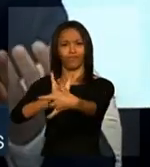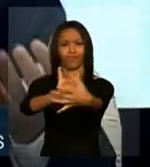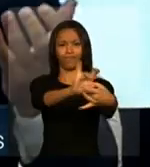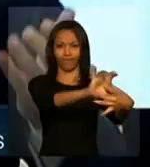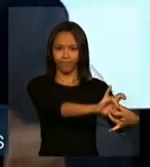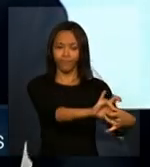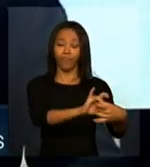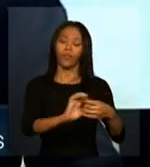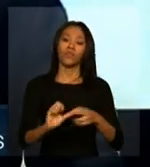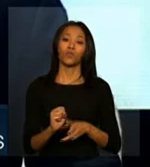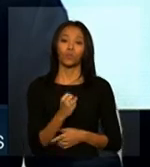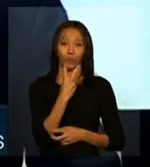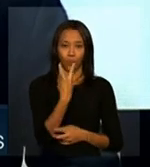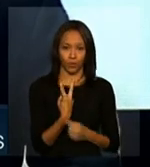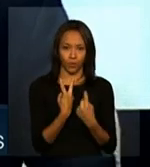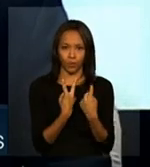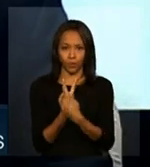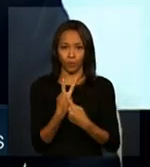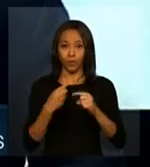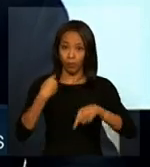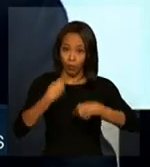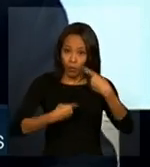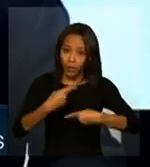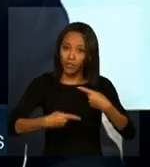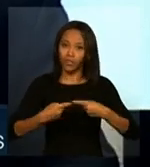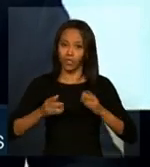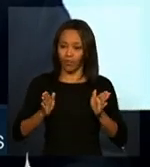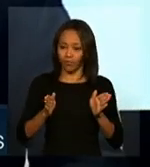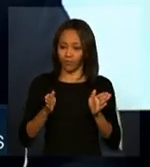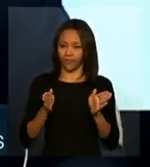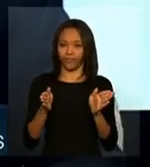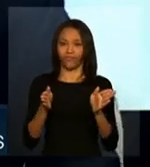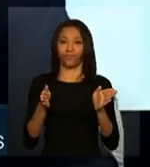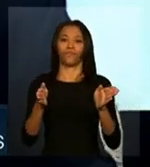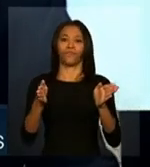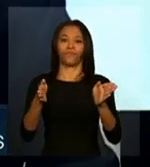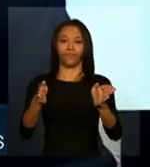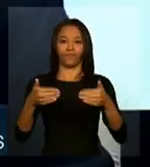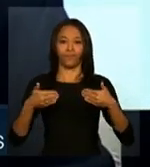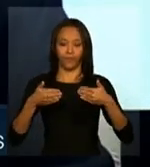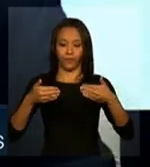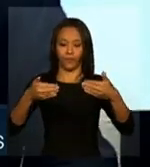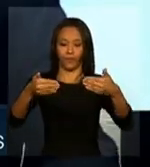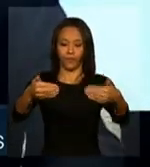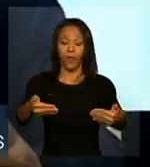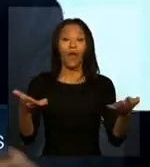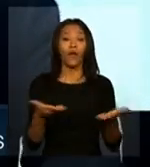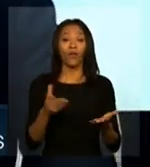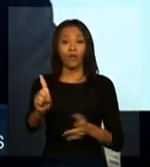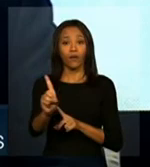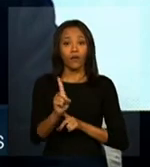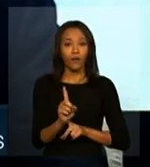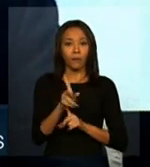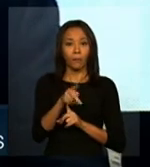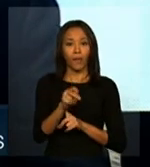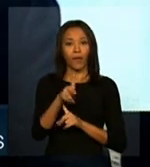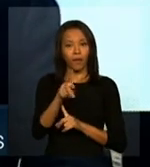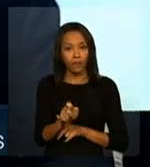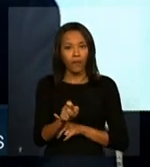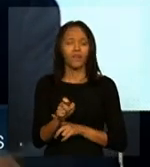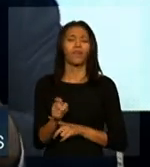duas políticas que caminharam bastante junto. Então, a gente ouve agora o ministro Pepe Vargas, que vai contar um pouco, né,